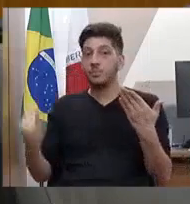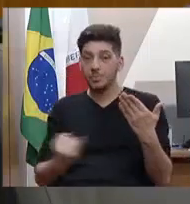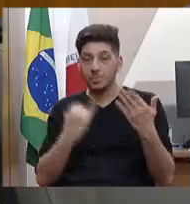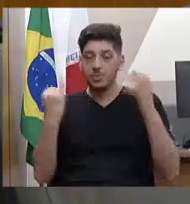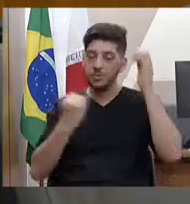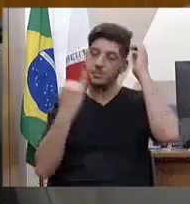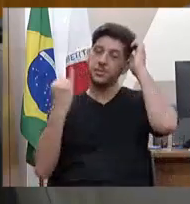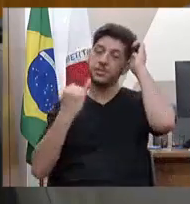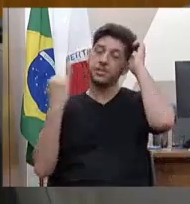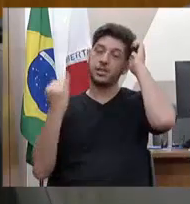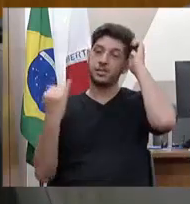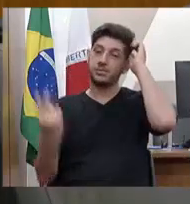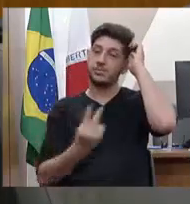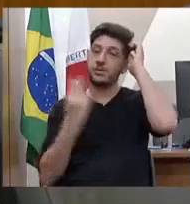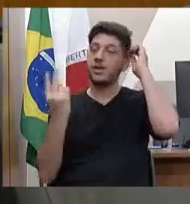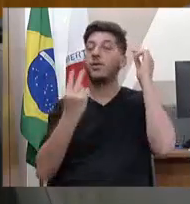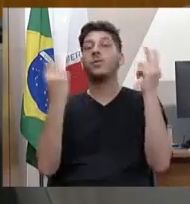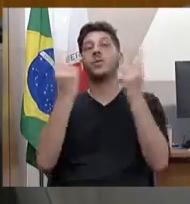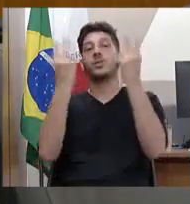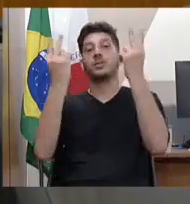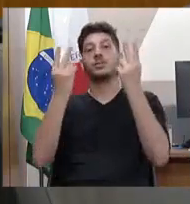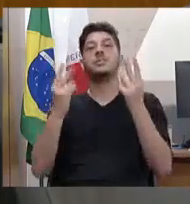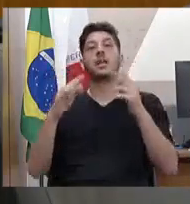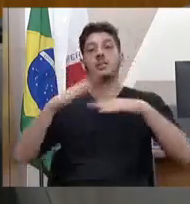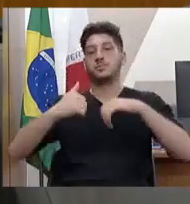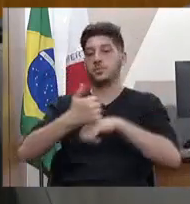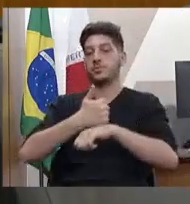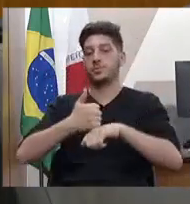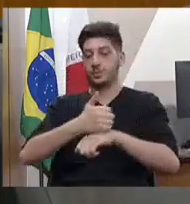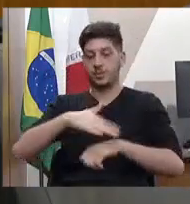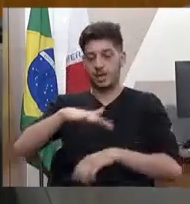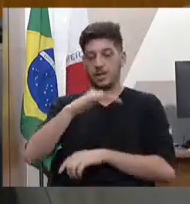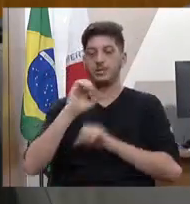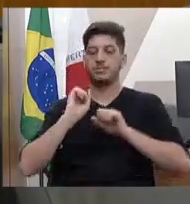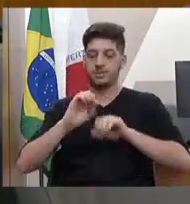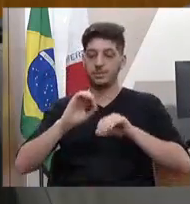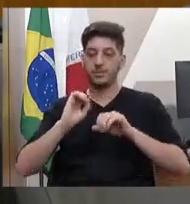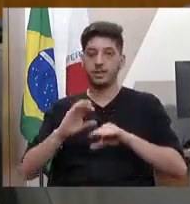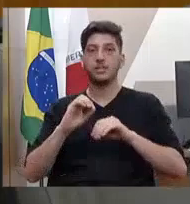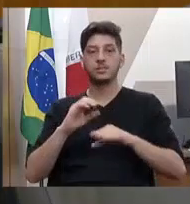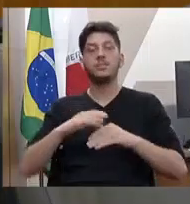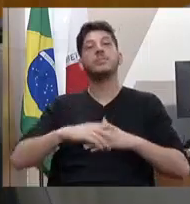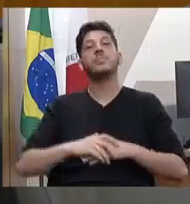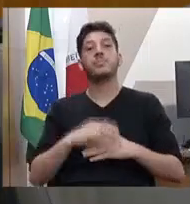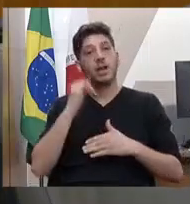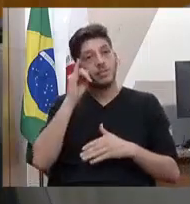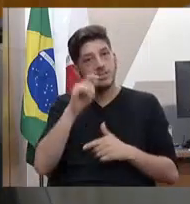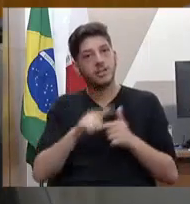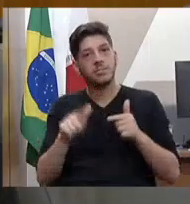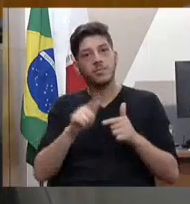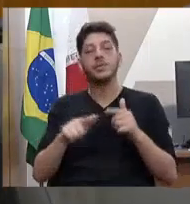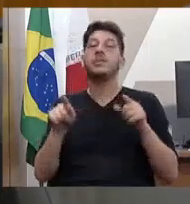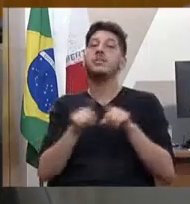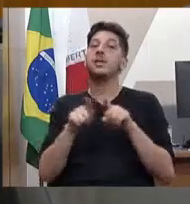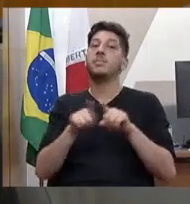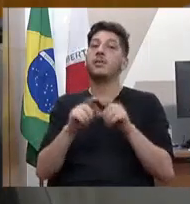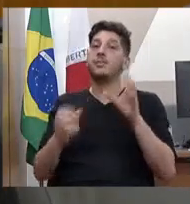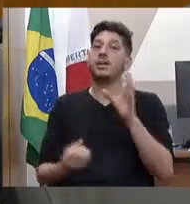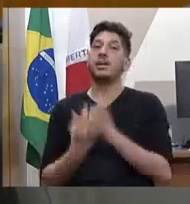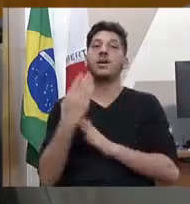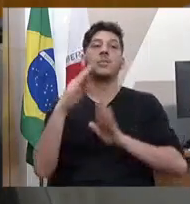necessário né a valorização desses profissionais né para que isso não ocorra e também um programa de